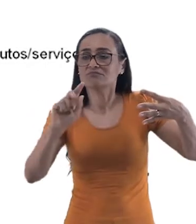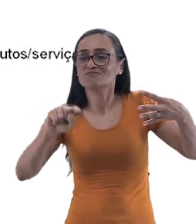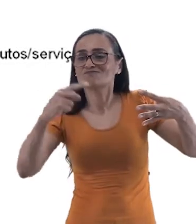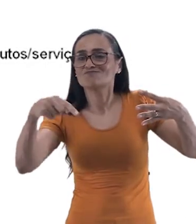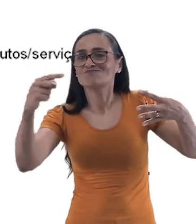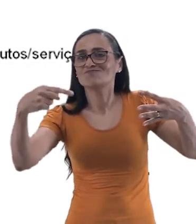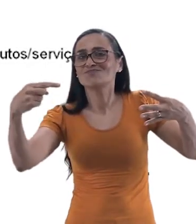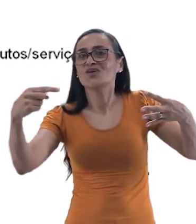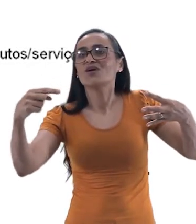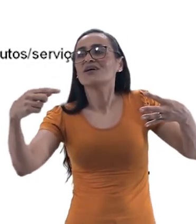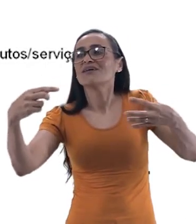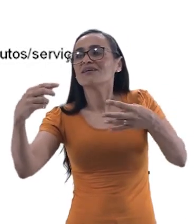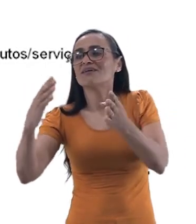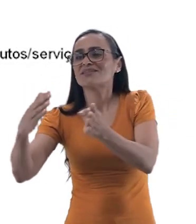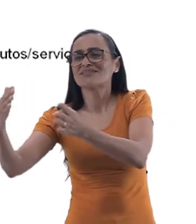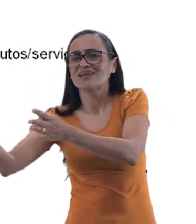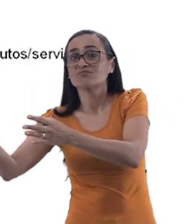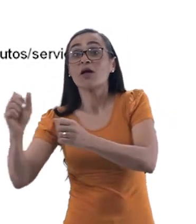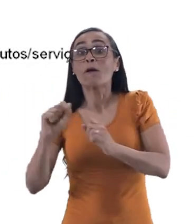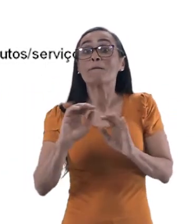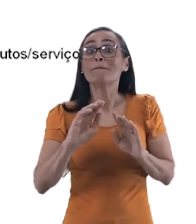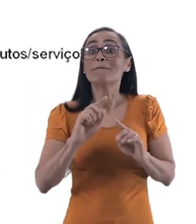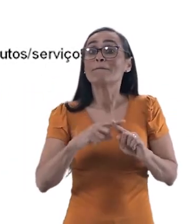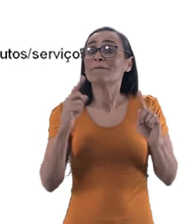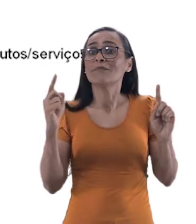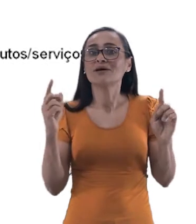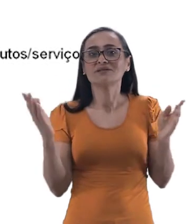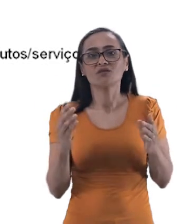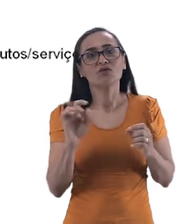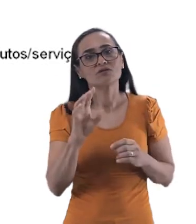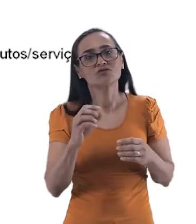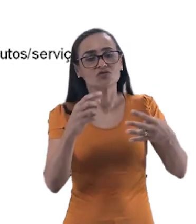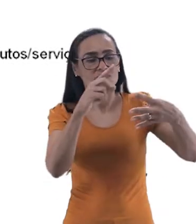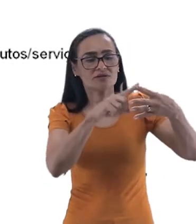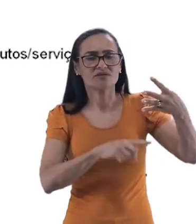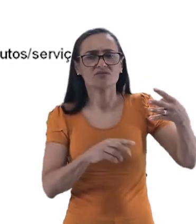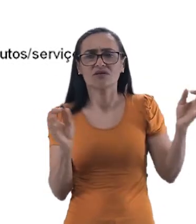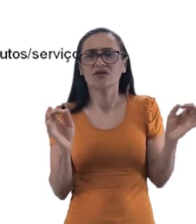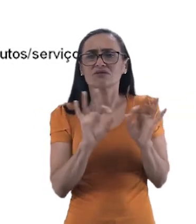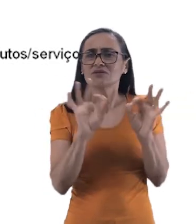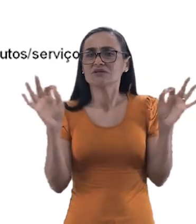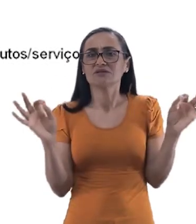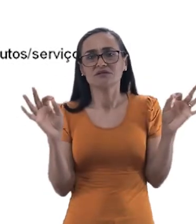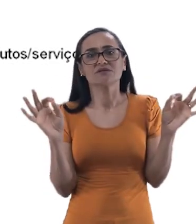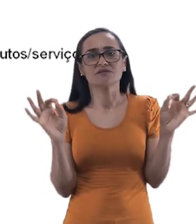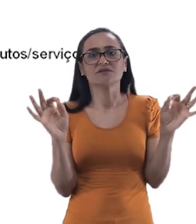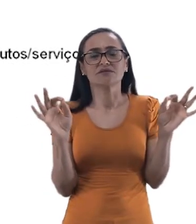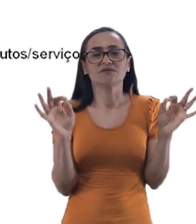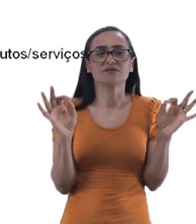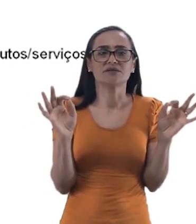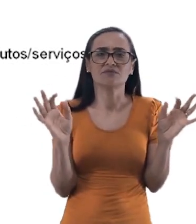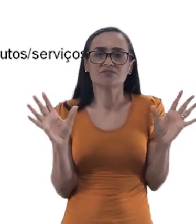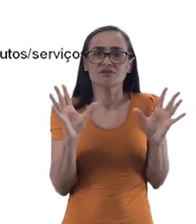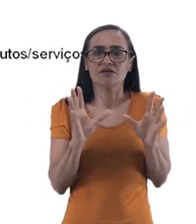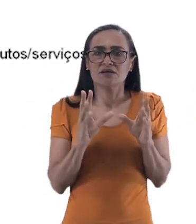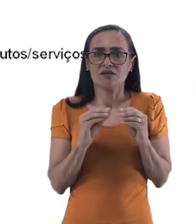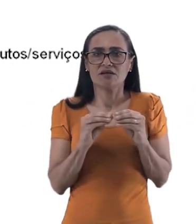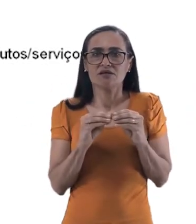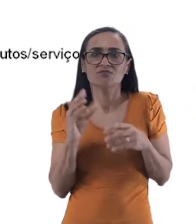desdobra em outras etapas, mas não vem ao caso agora. Vamos simplificar isso aqui para enxergarmos de forma